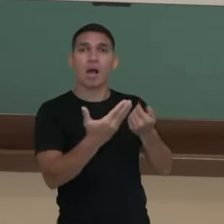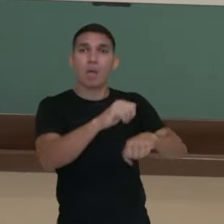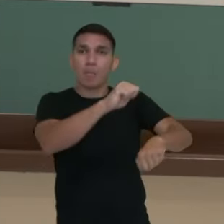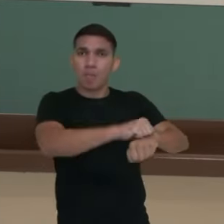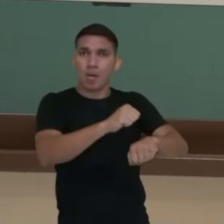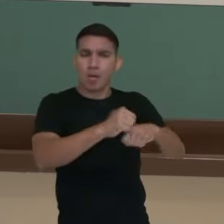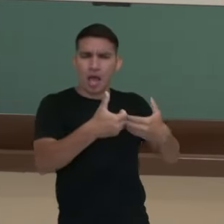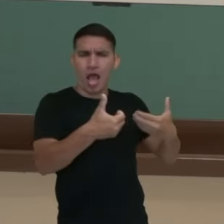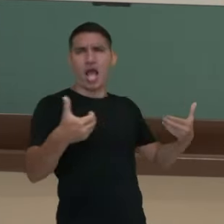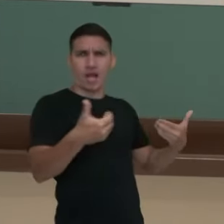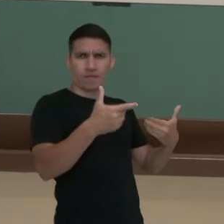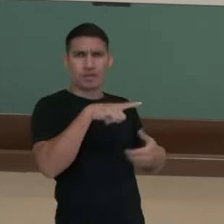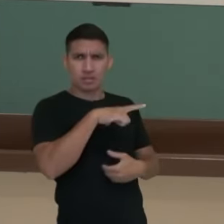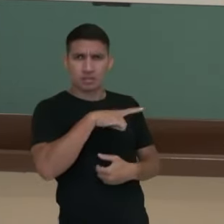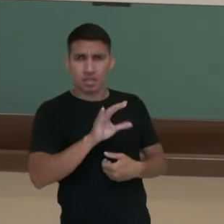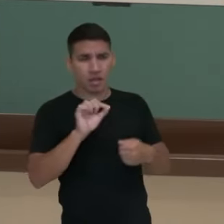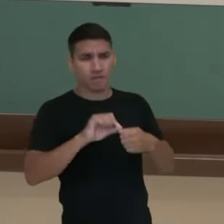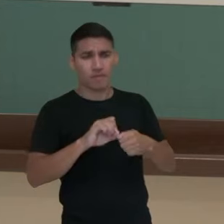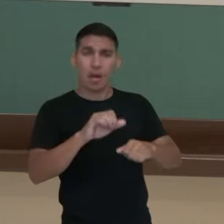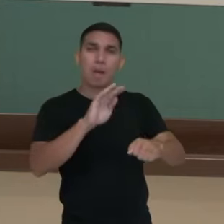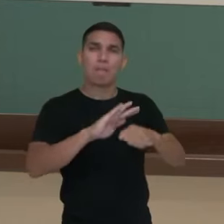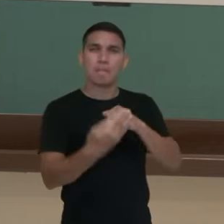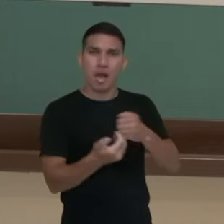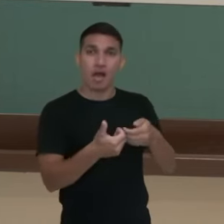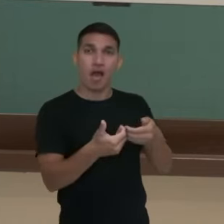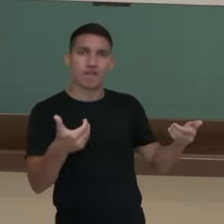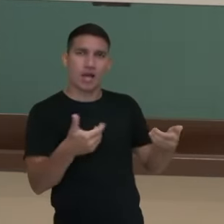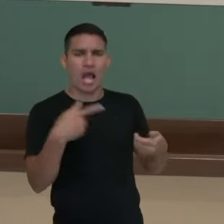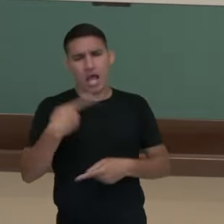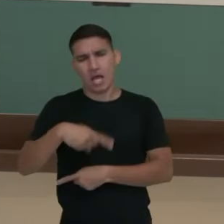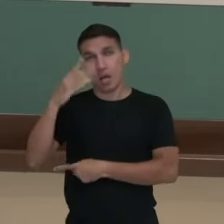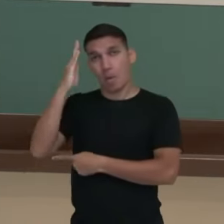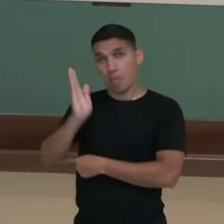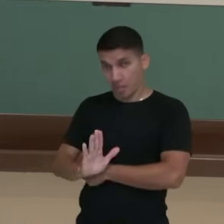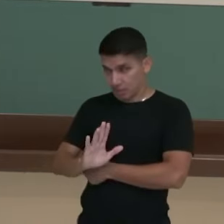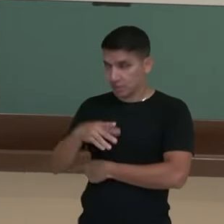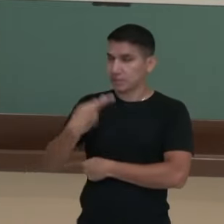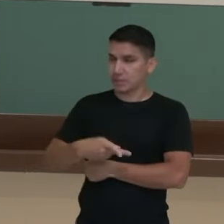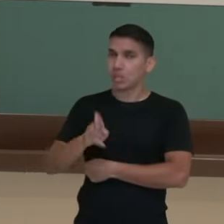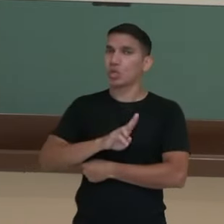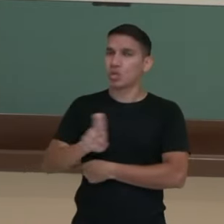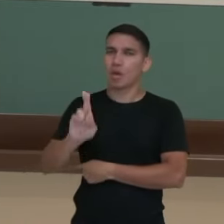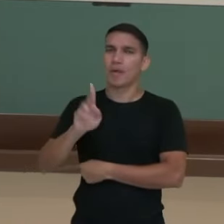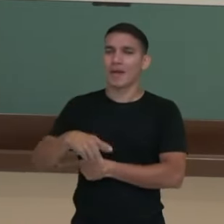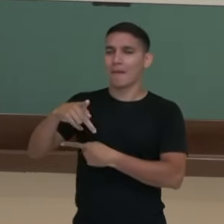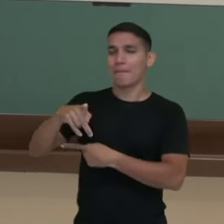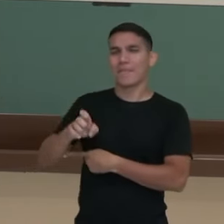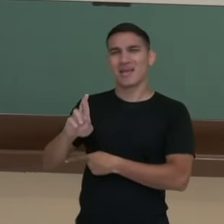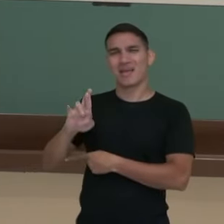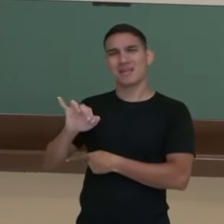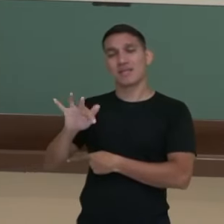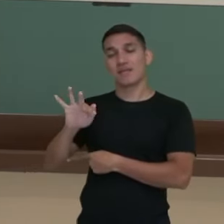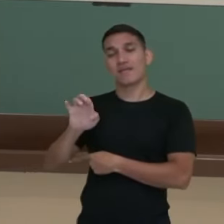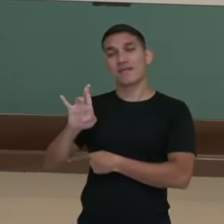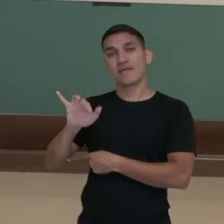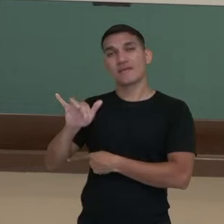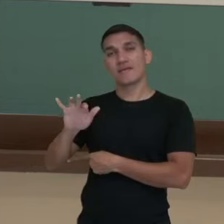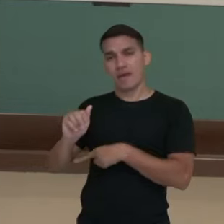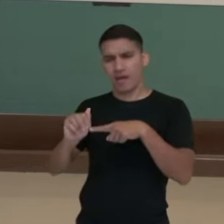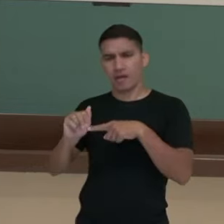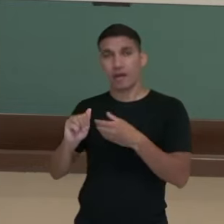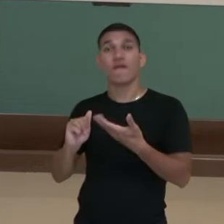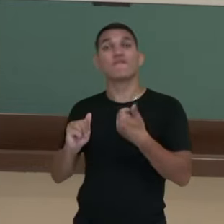cidades, tá? Aqui fora do Brasil a gente chama de periferia. Aqui no Brasil a gente chama de periferia.